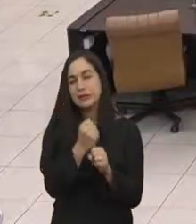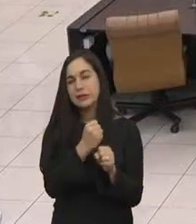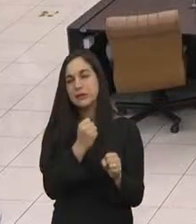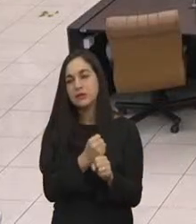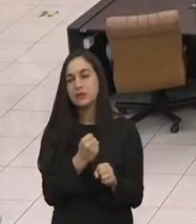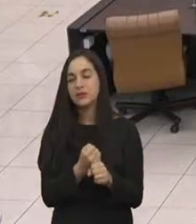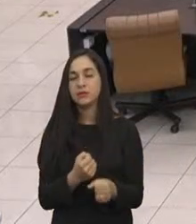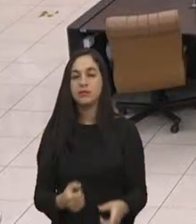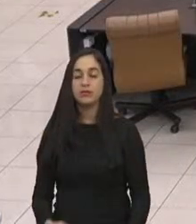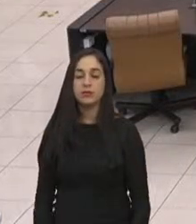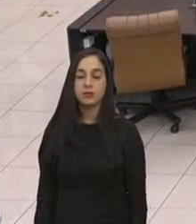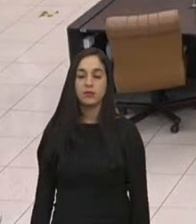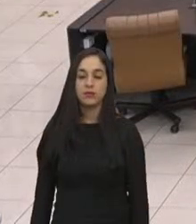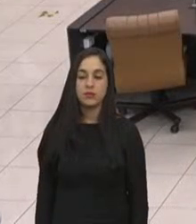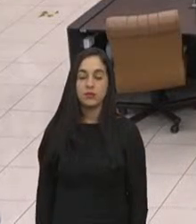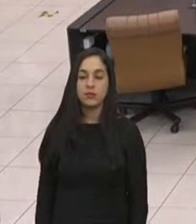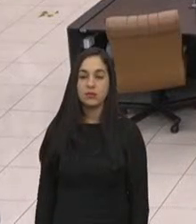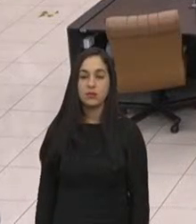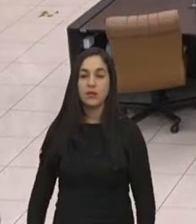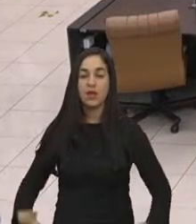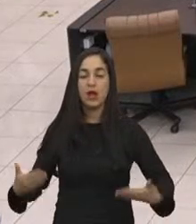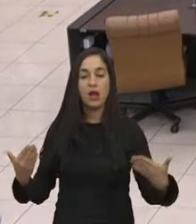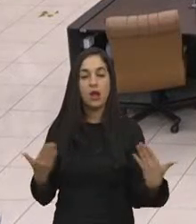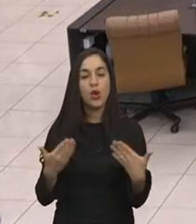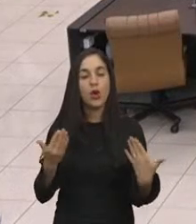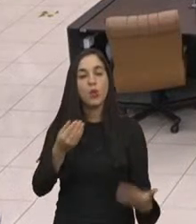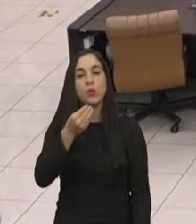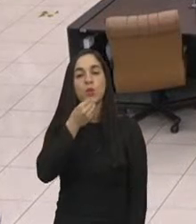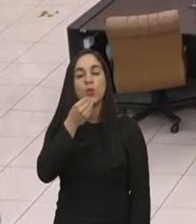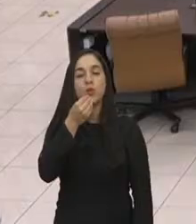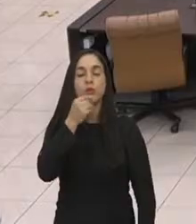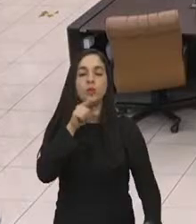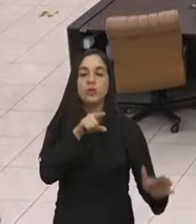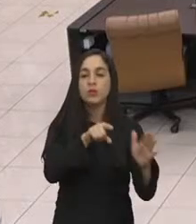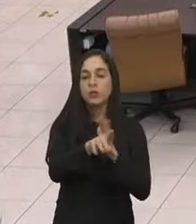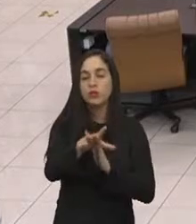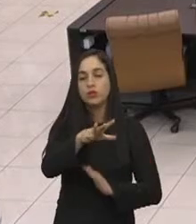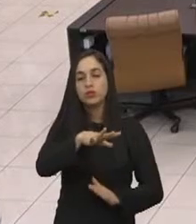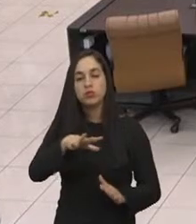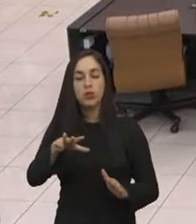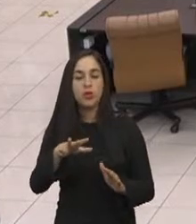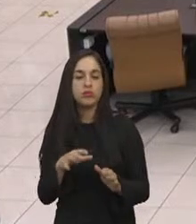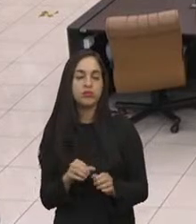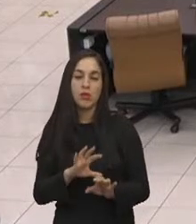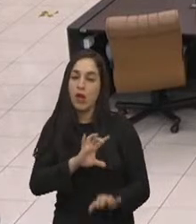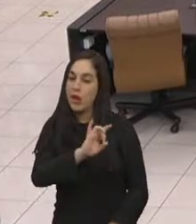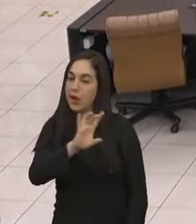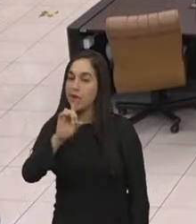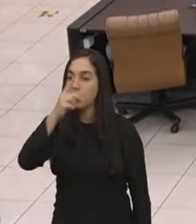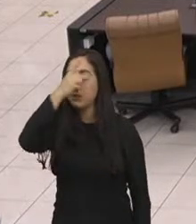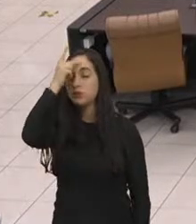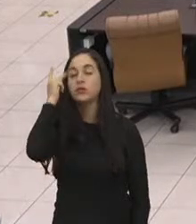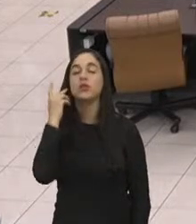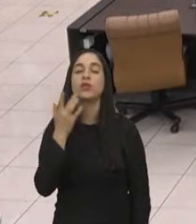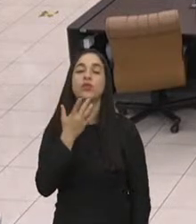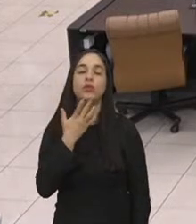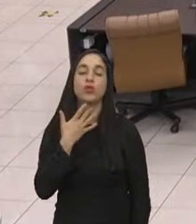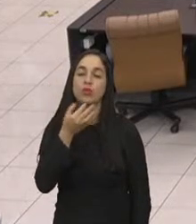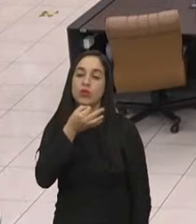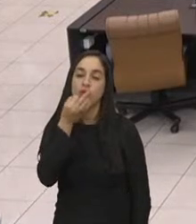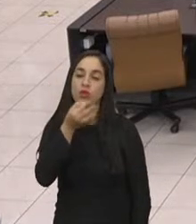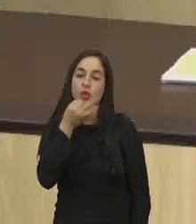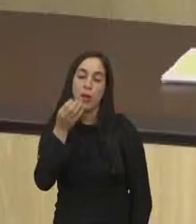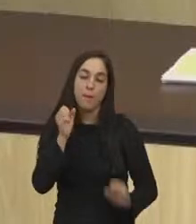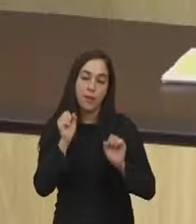obrigado. Bom, nesse momento, abro a palavra agora para as perguntas do público. Peço que cada orador se